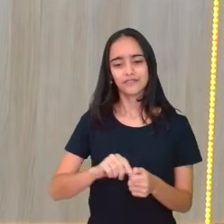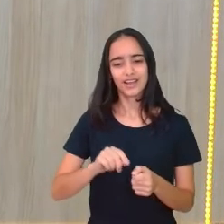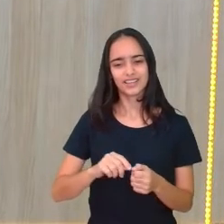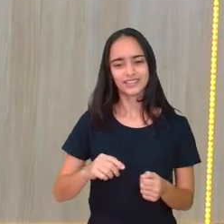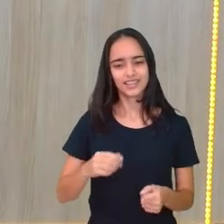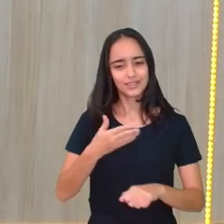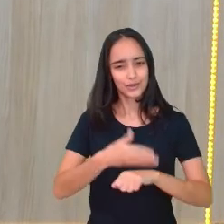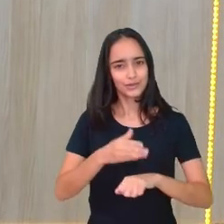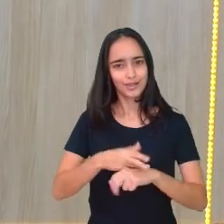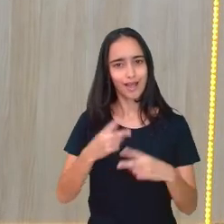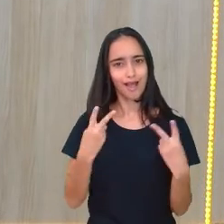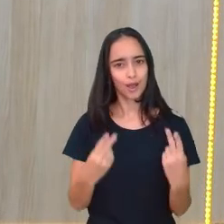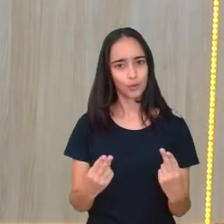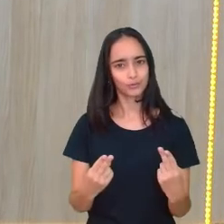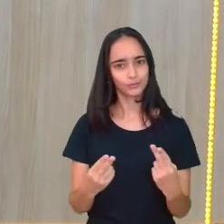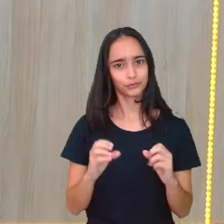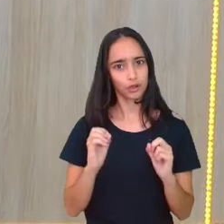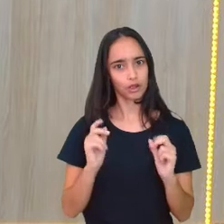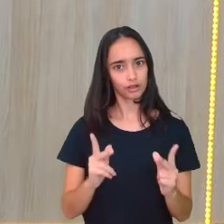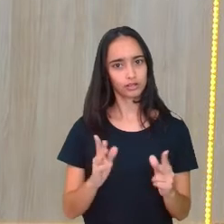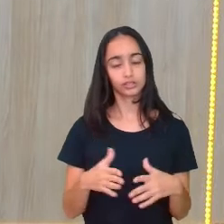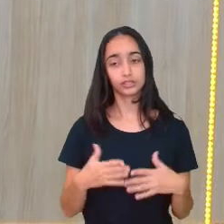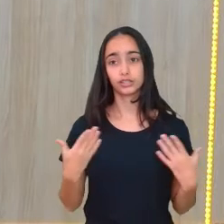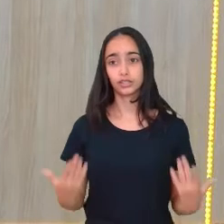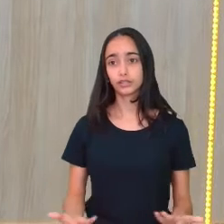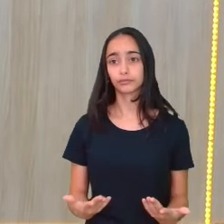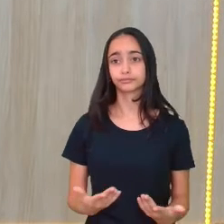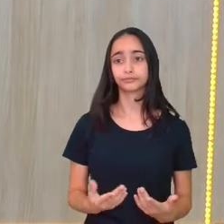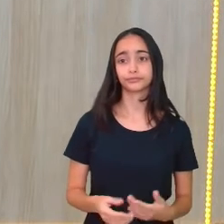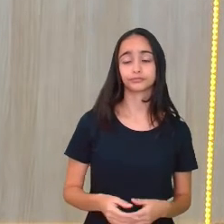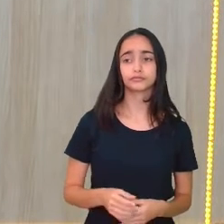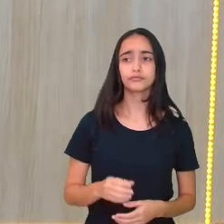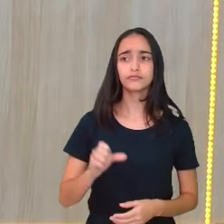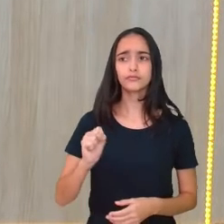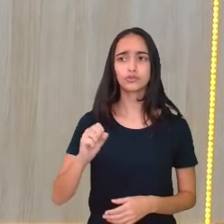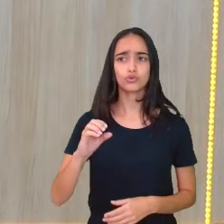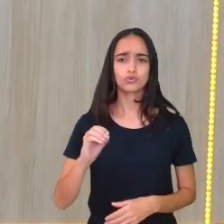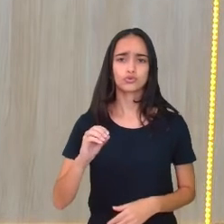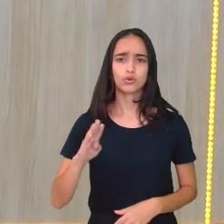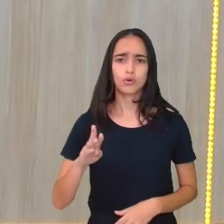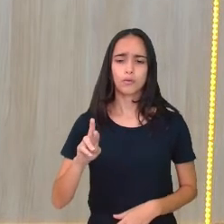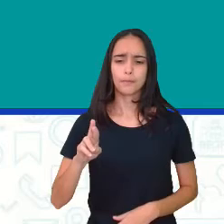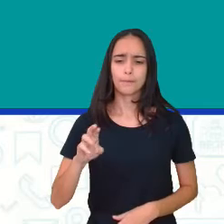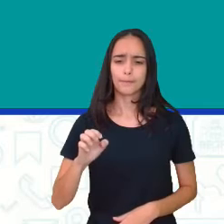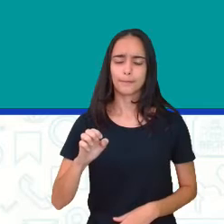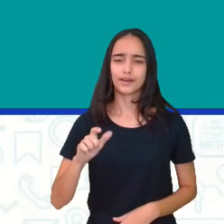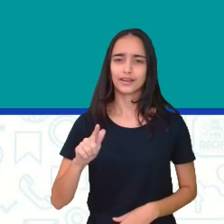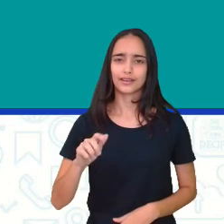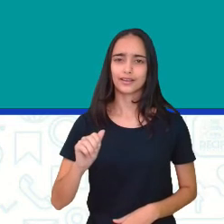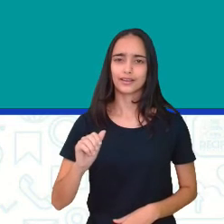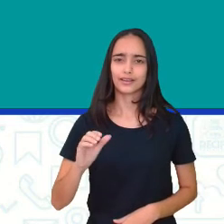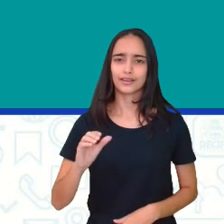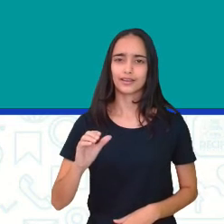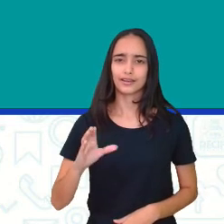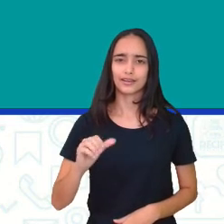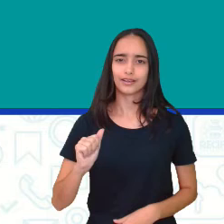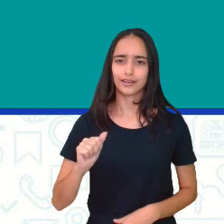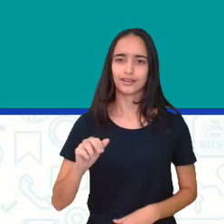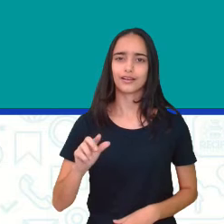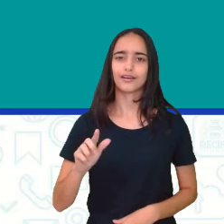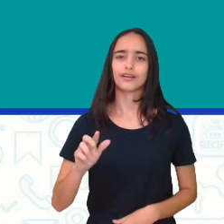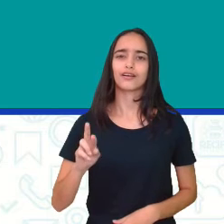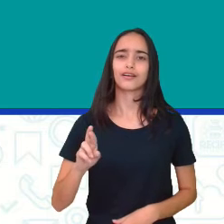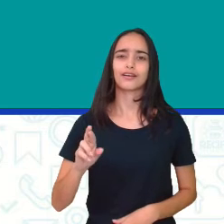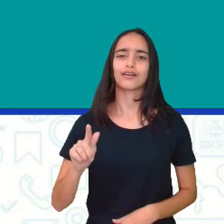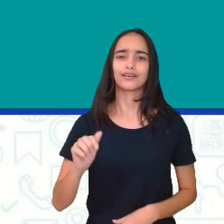exercício. Então aí, ó, a sobrecarga ela atua sobre algumas variáveis, né? Muitas variáveis. Nós temos aí